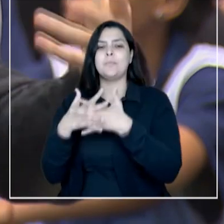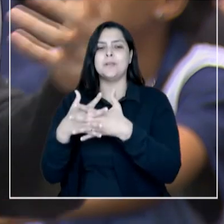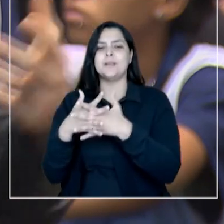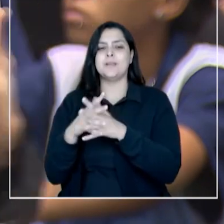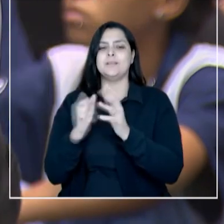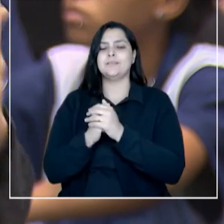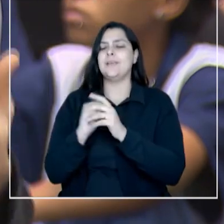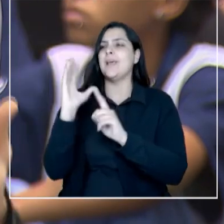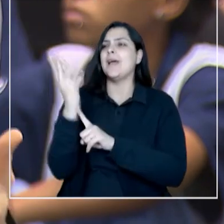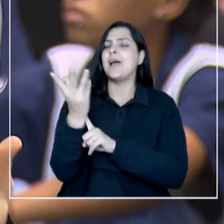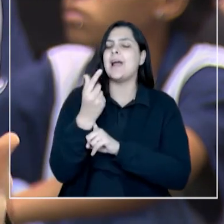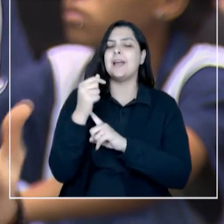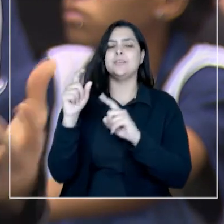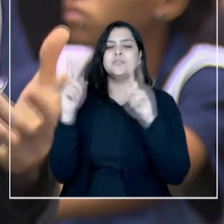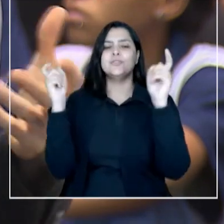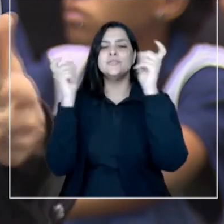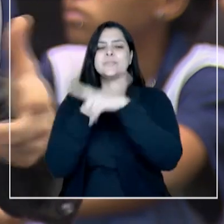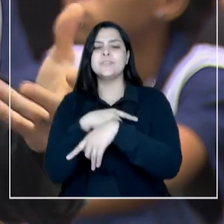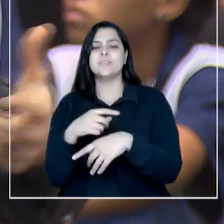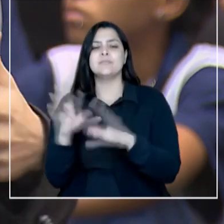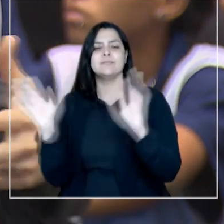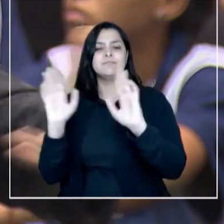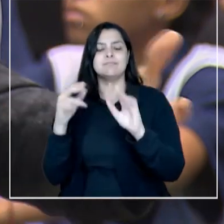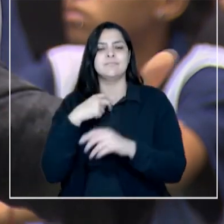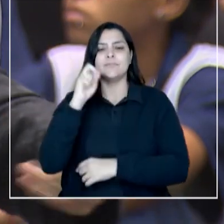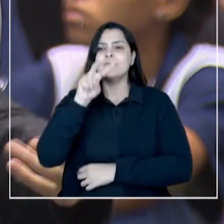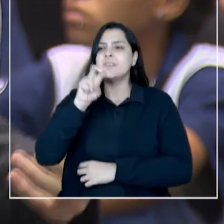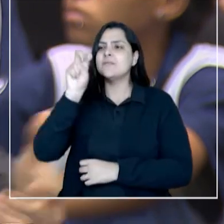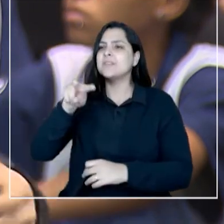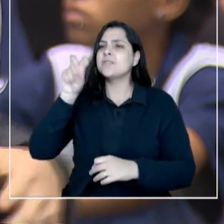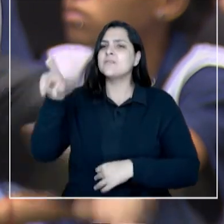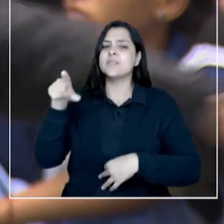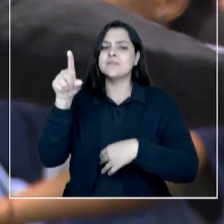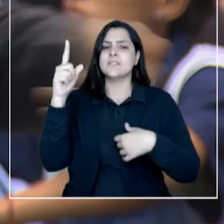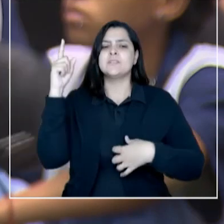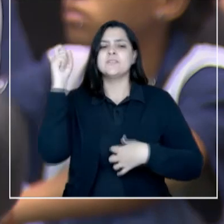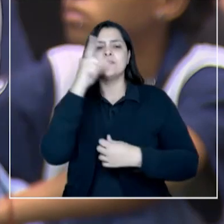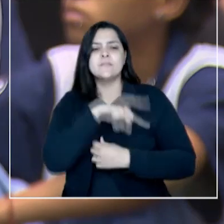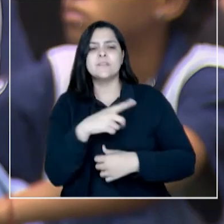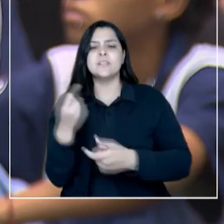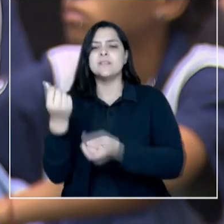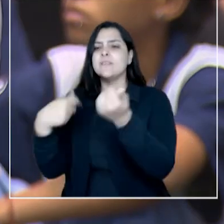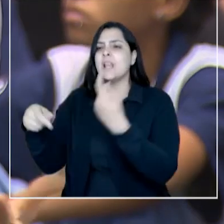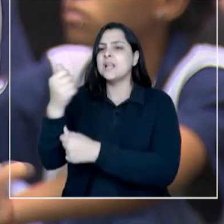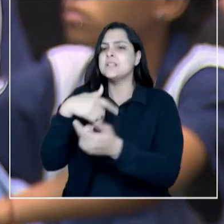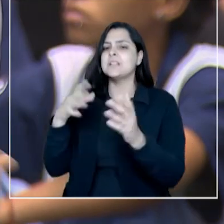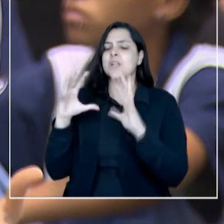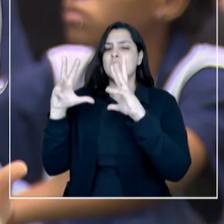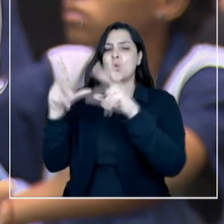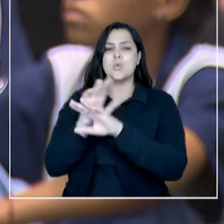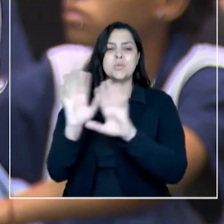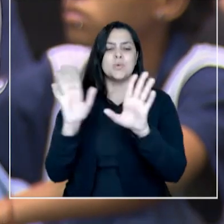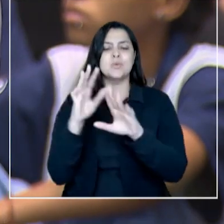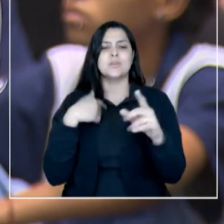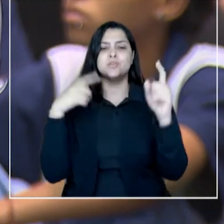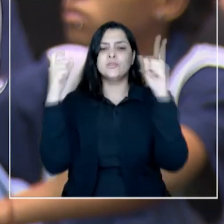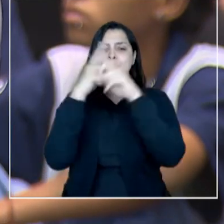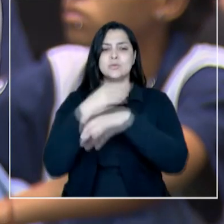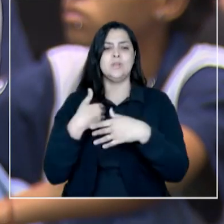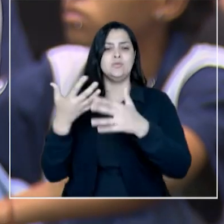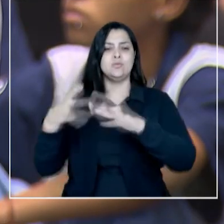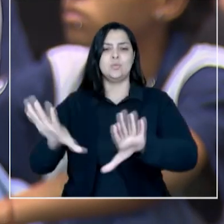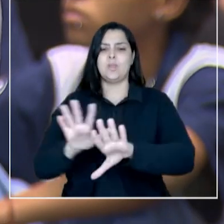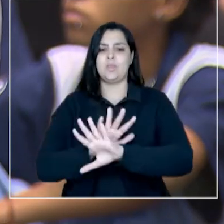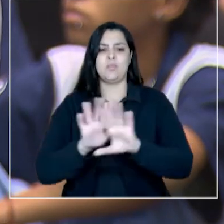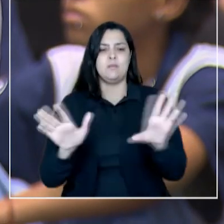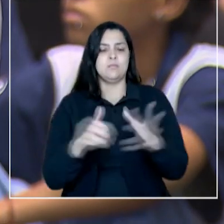arte, assim, é muito informal, e eu estou vendo vocês passando por várias dificuldades financeiras, e todo mundo ao seu redor. Eu não quero isso para mim, sabe? E